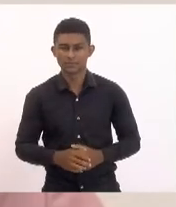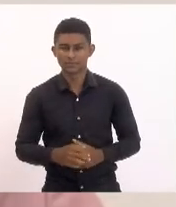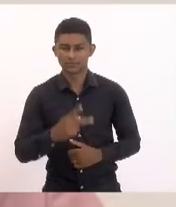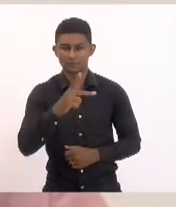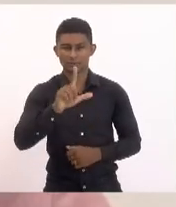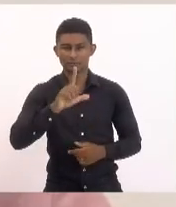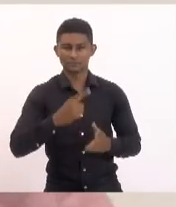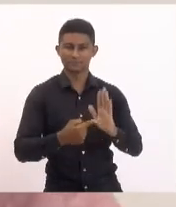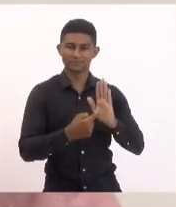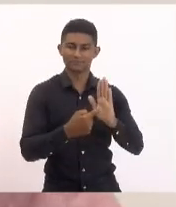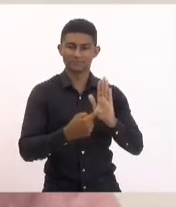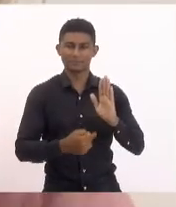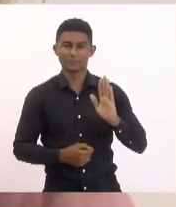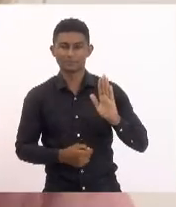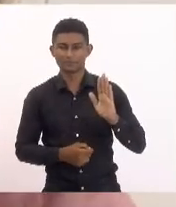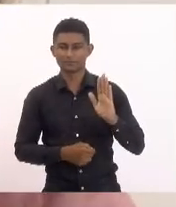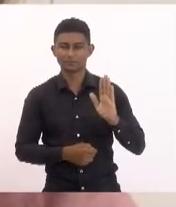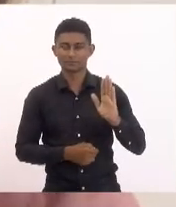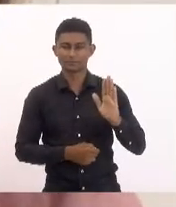PL.